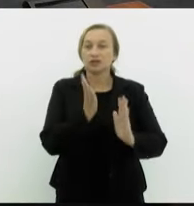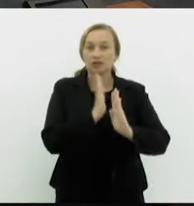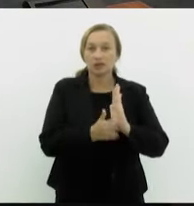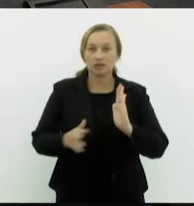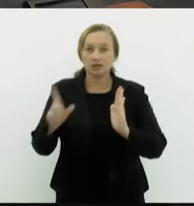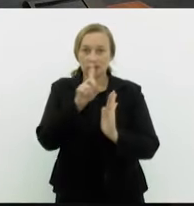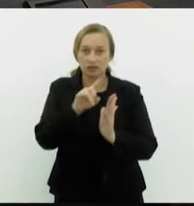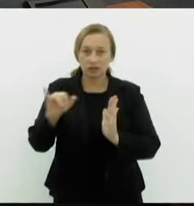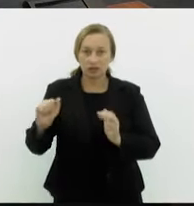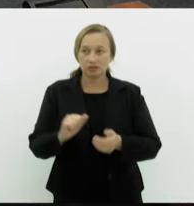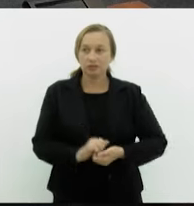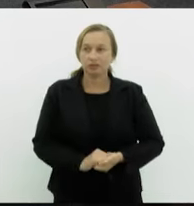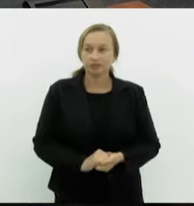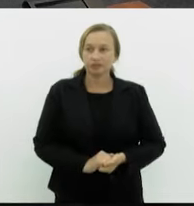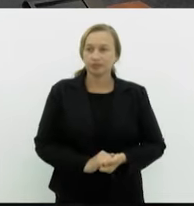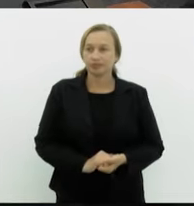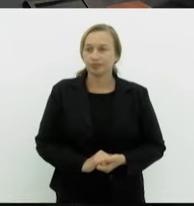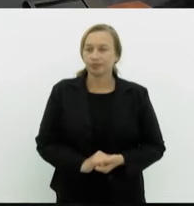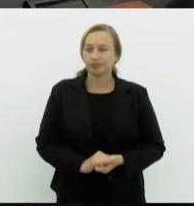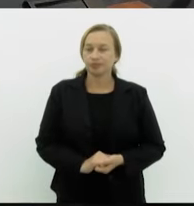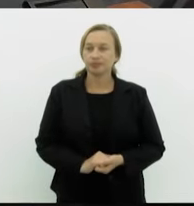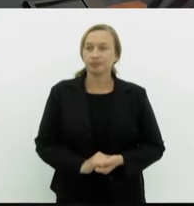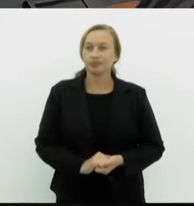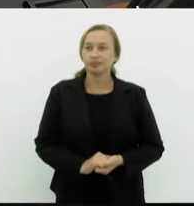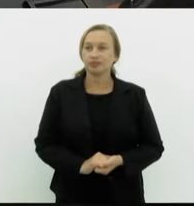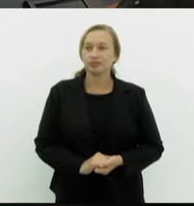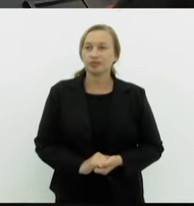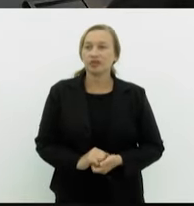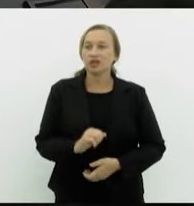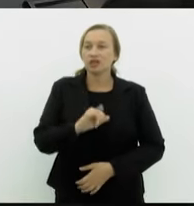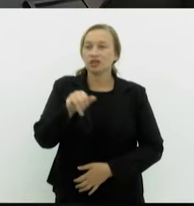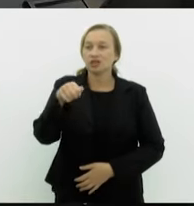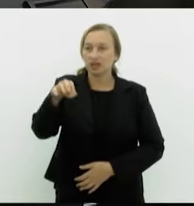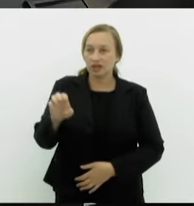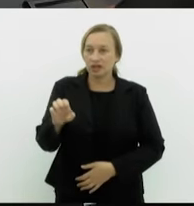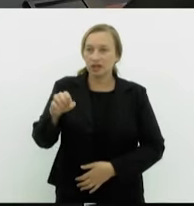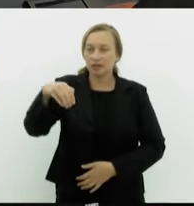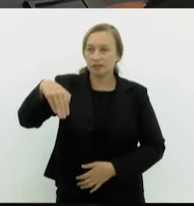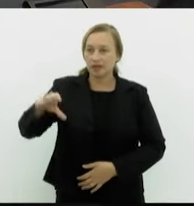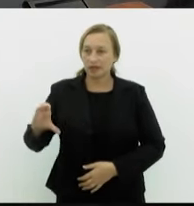do dia. Yari, Mink.